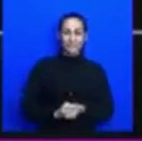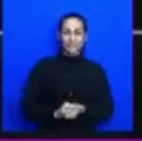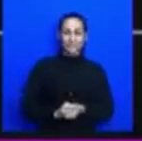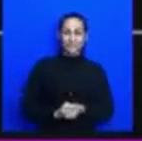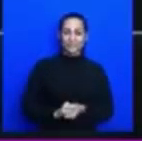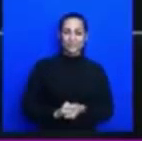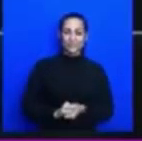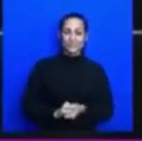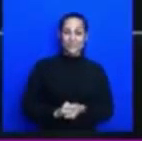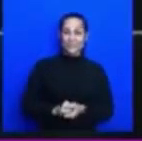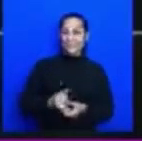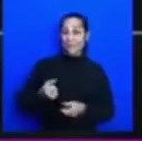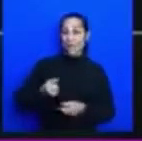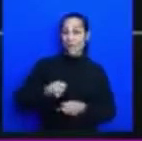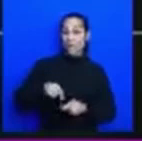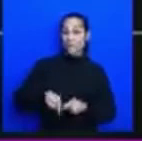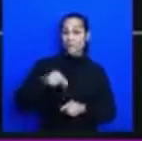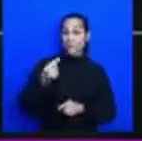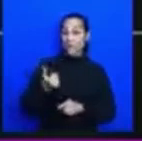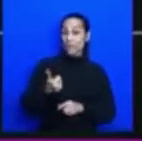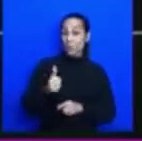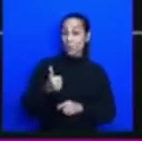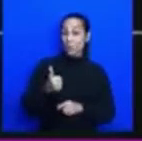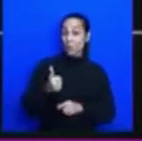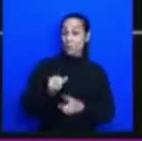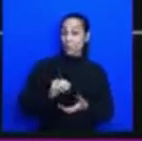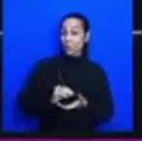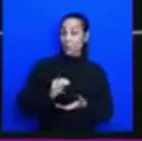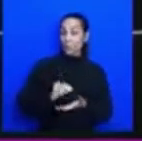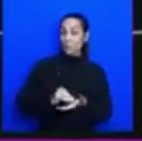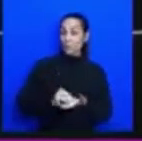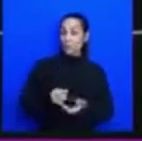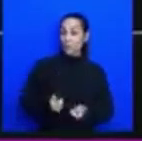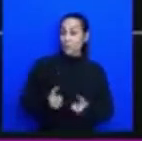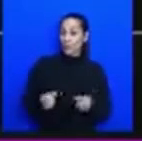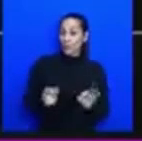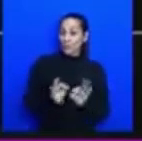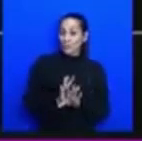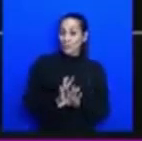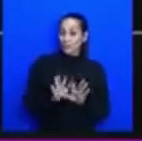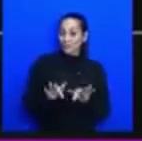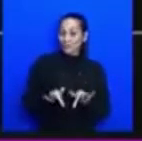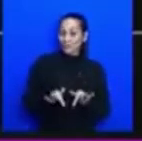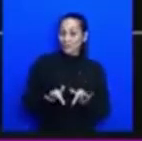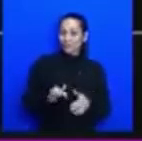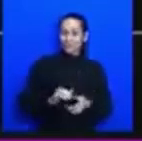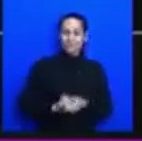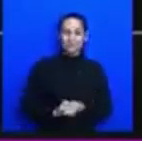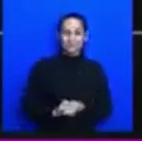Essa foi a 11ª bola sorteada. Falta pouco, gente.